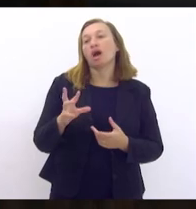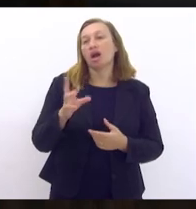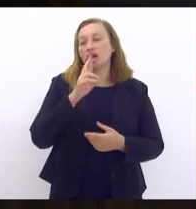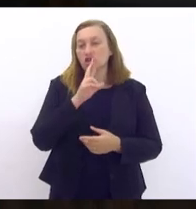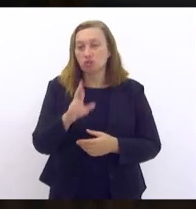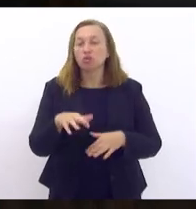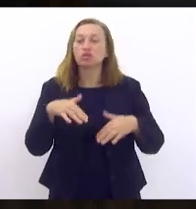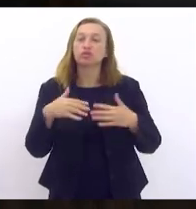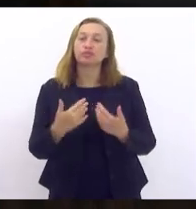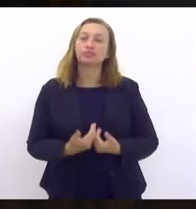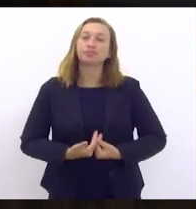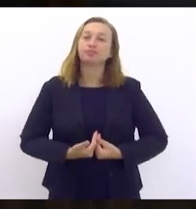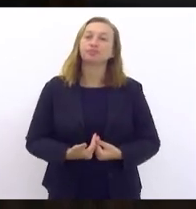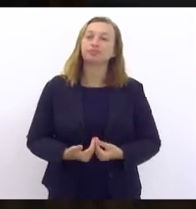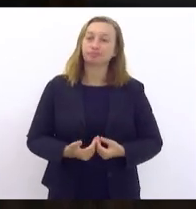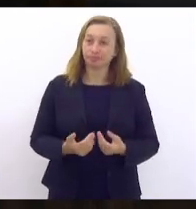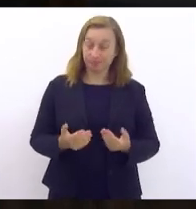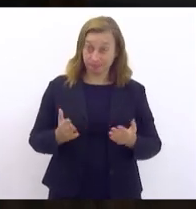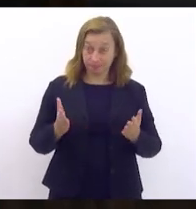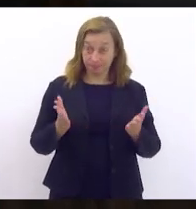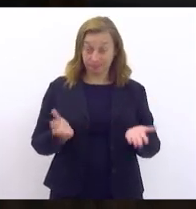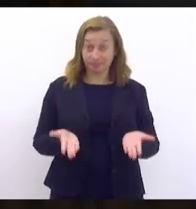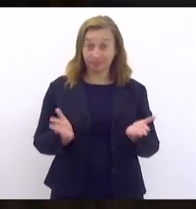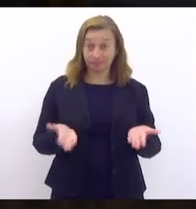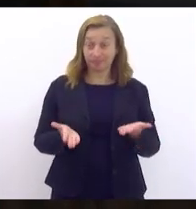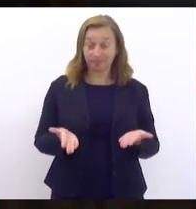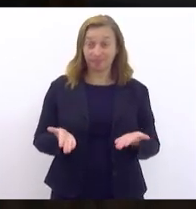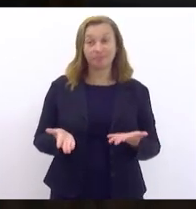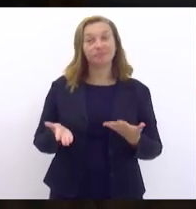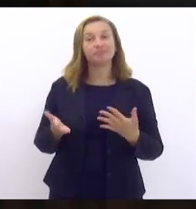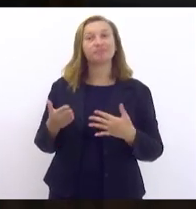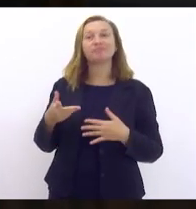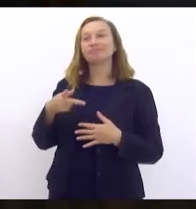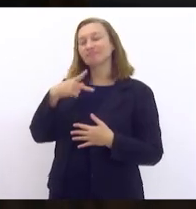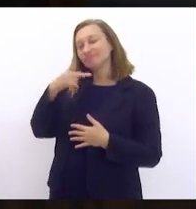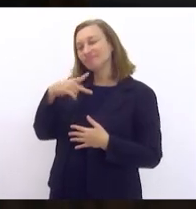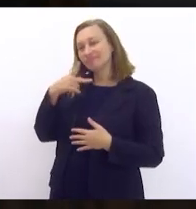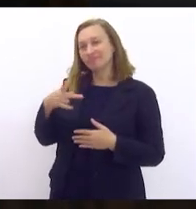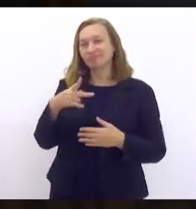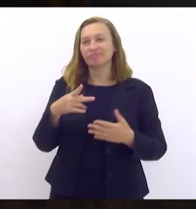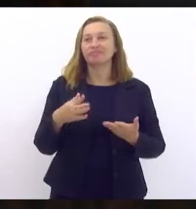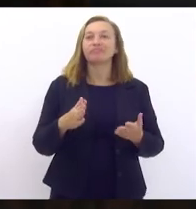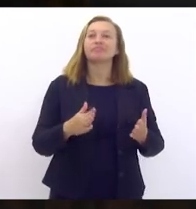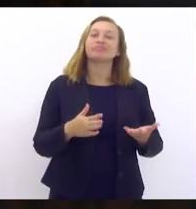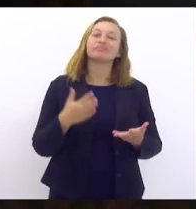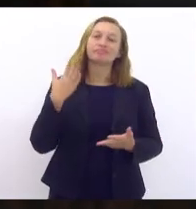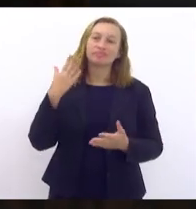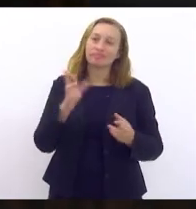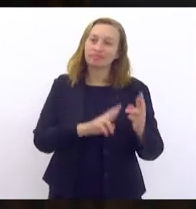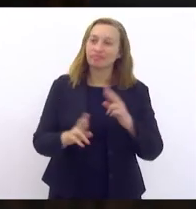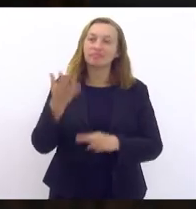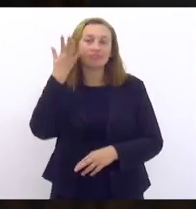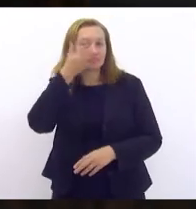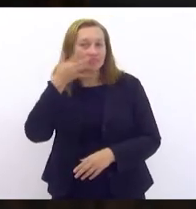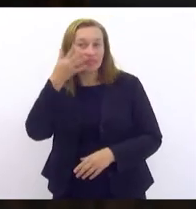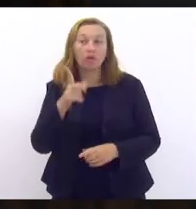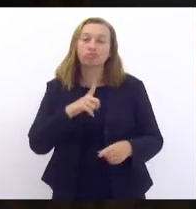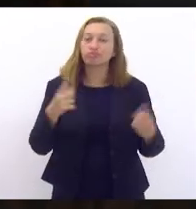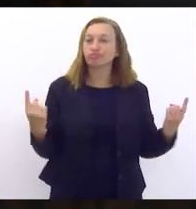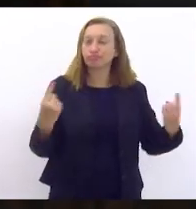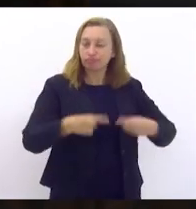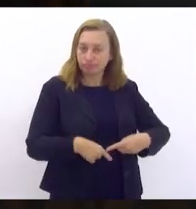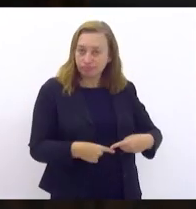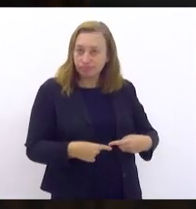agora vai aqui é minhas meus comentários a partir da palestra né a gente tem aí O Grande Desafio